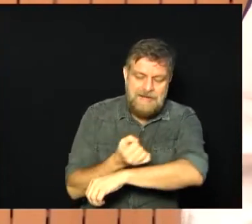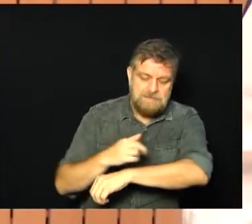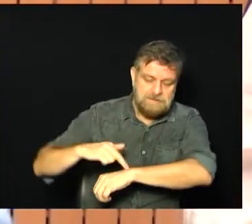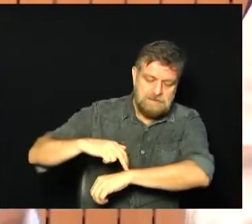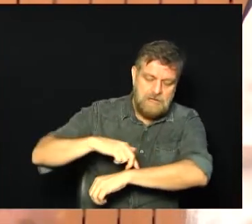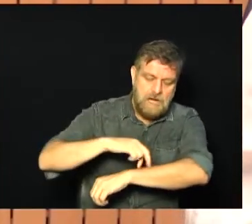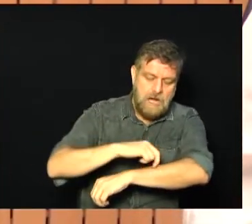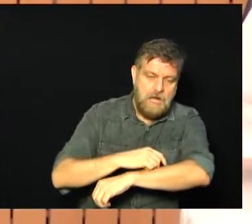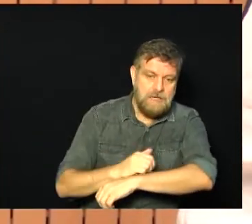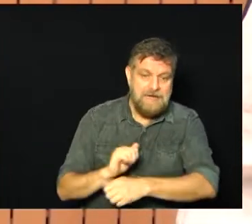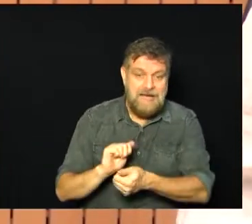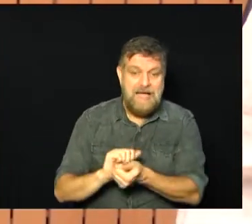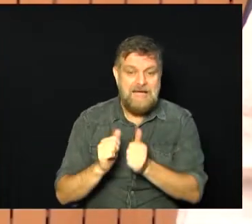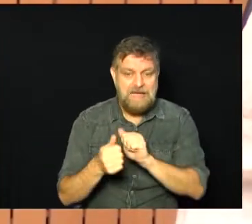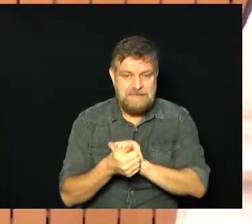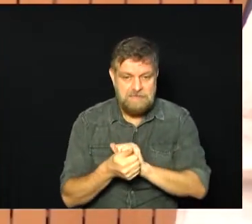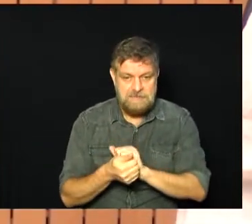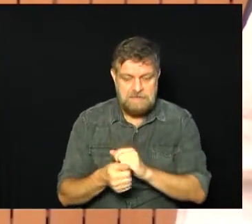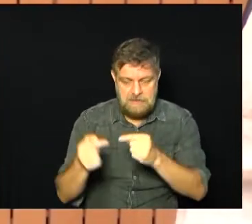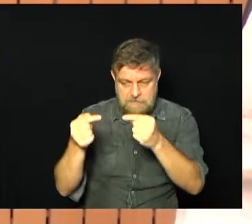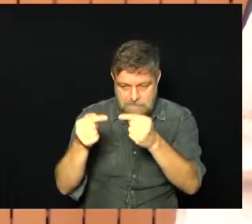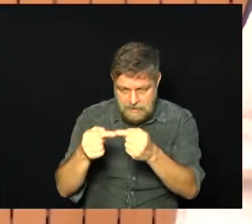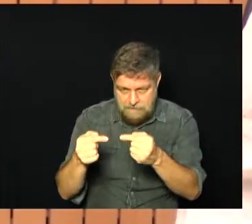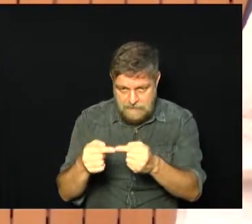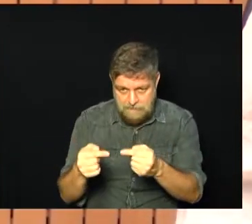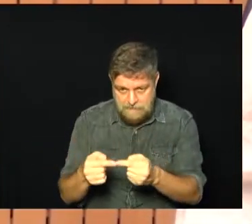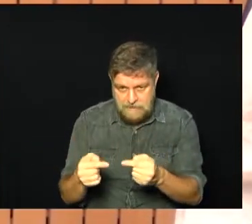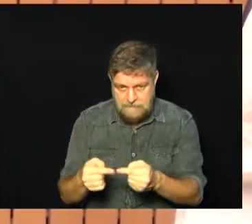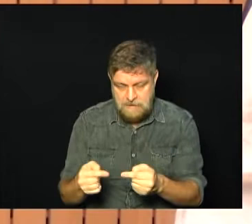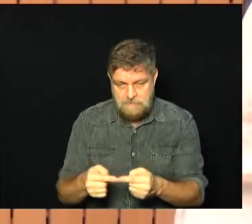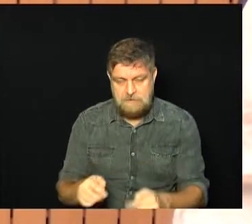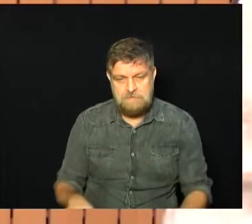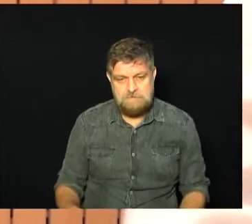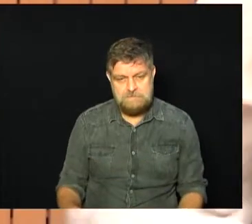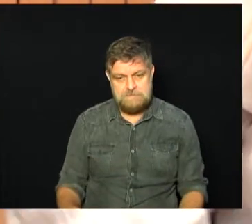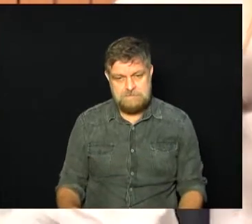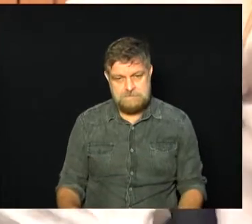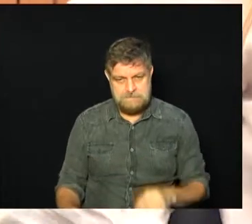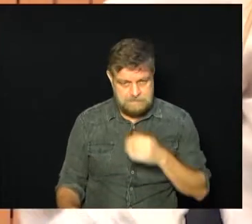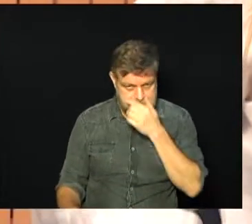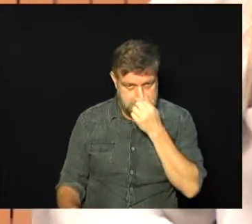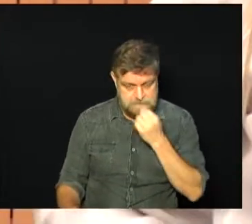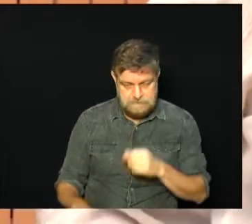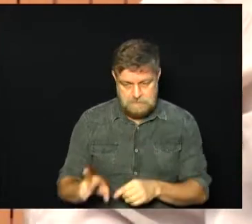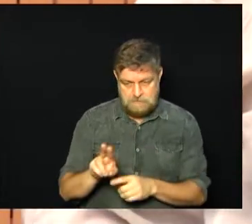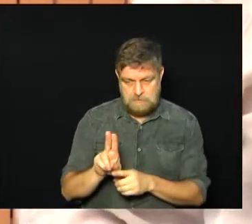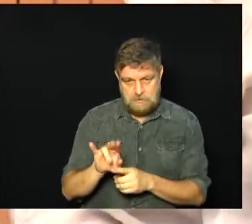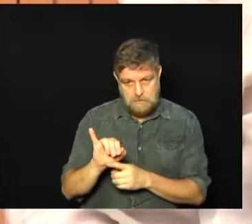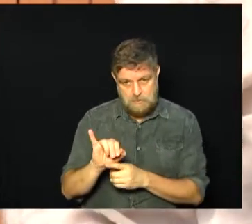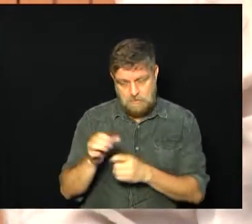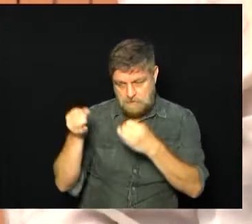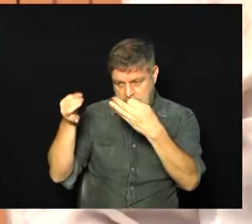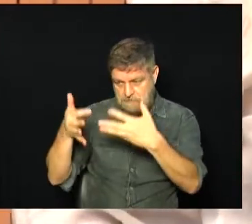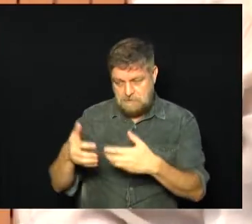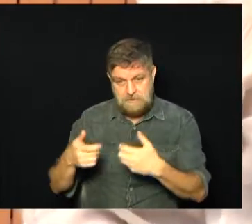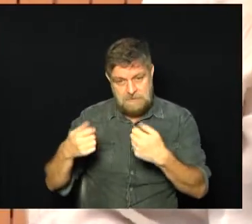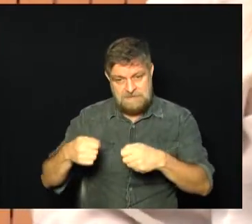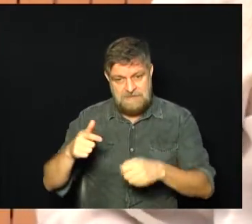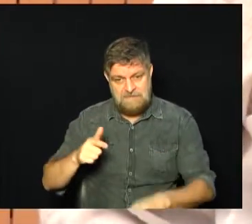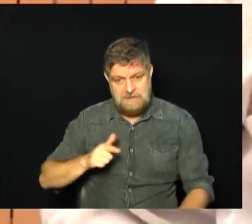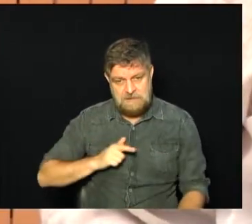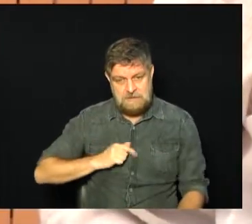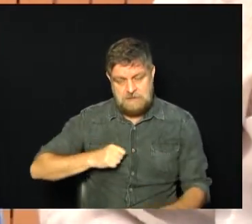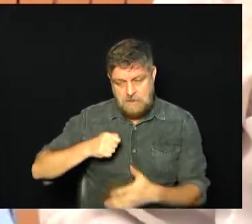enfim, adequar à realidade de cada situação. O Rui fala que deveria ser mantida a exigência